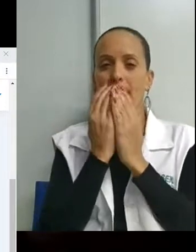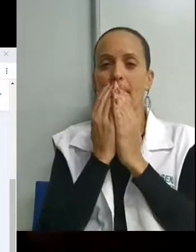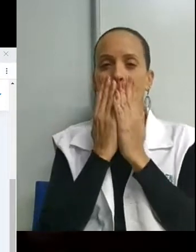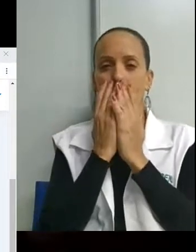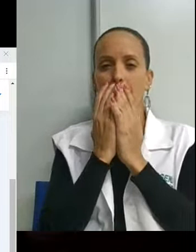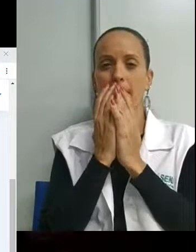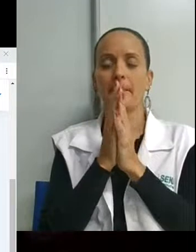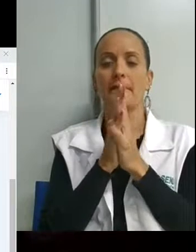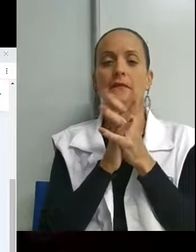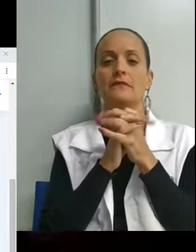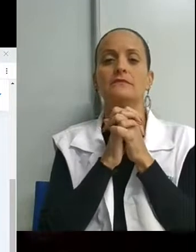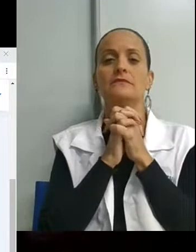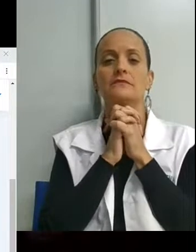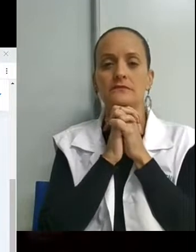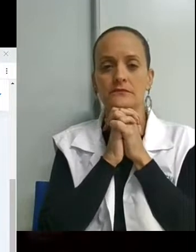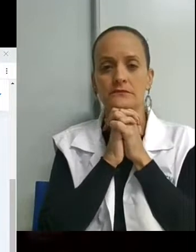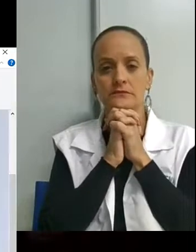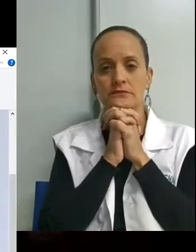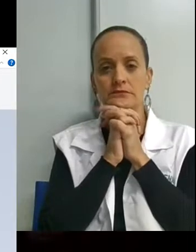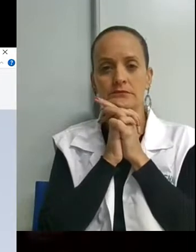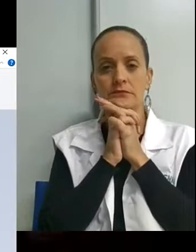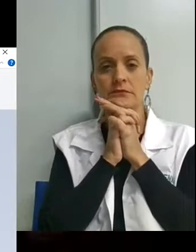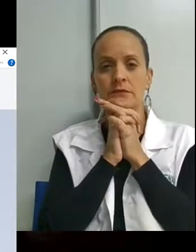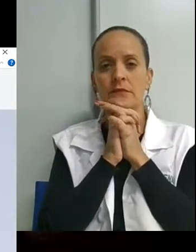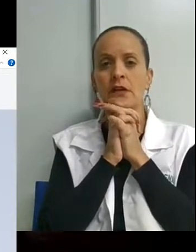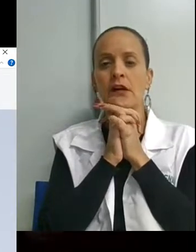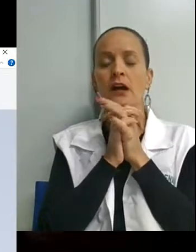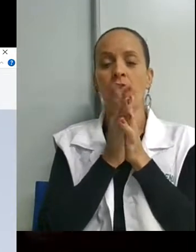Print screen. Vou colocar essa imagem aqui, ó lá.